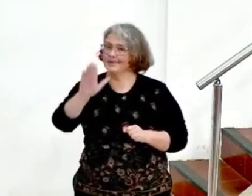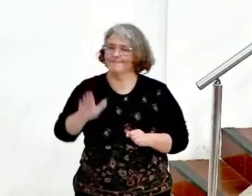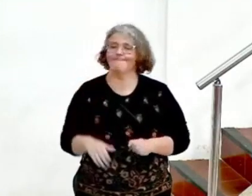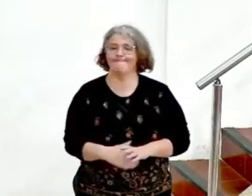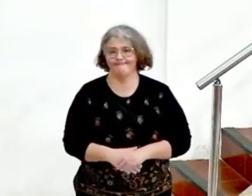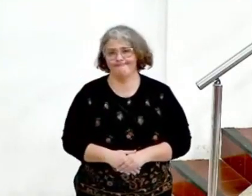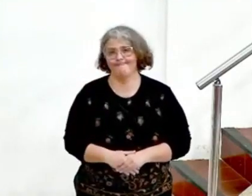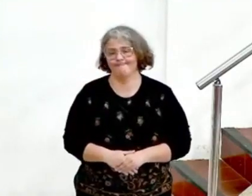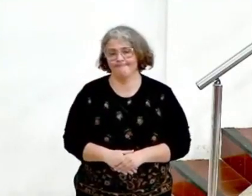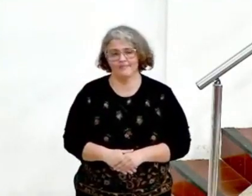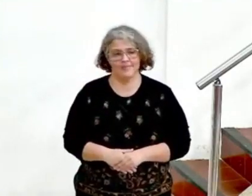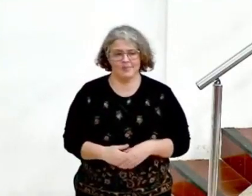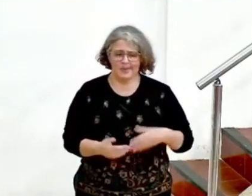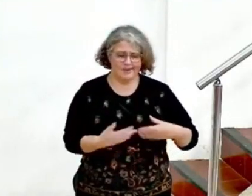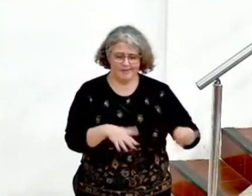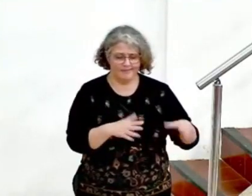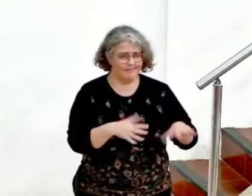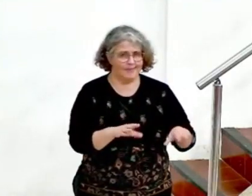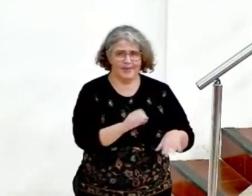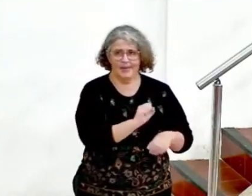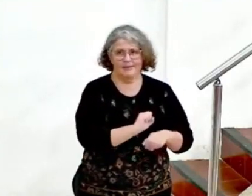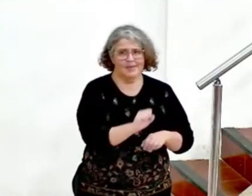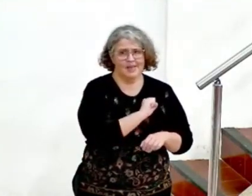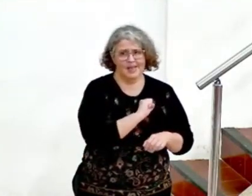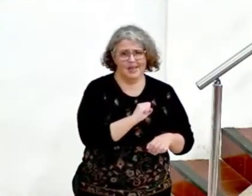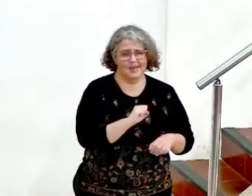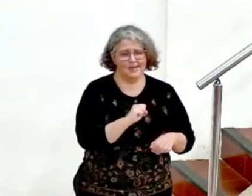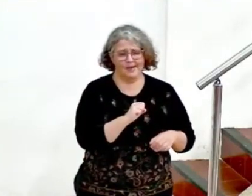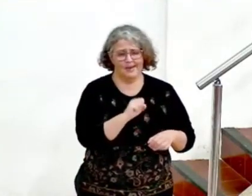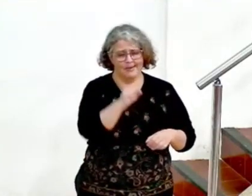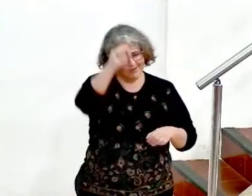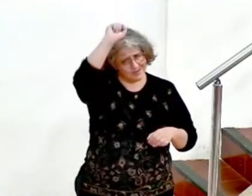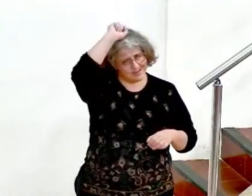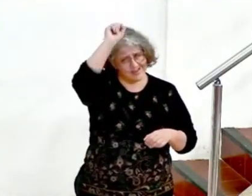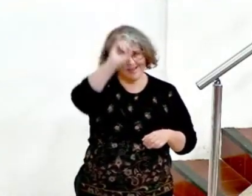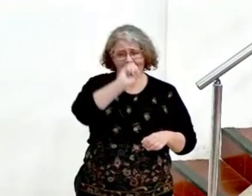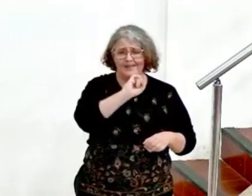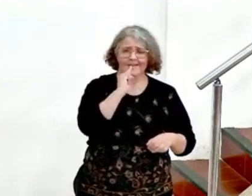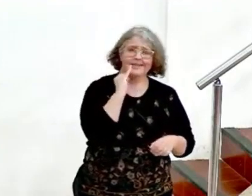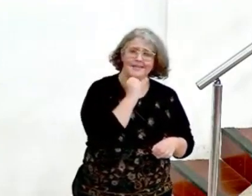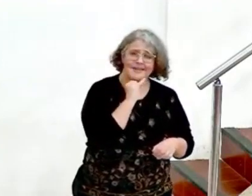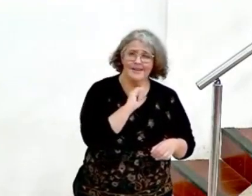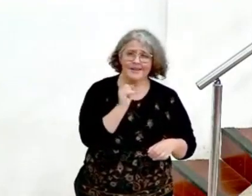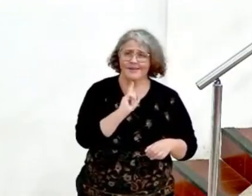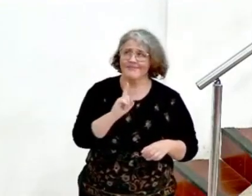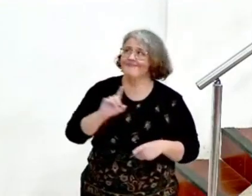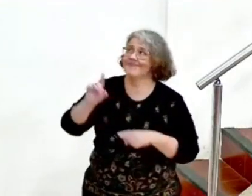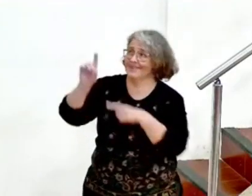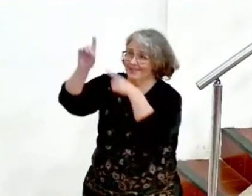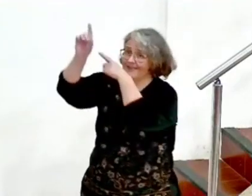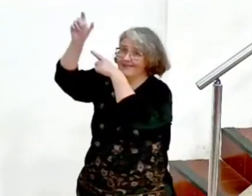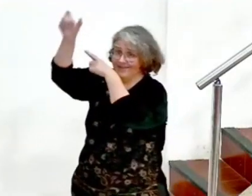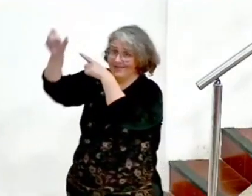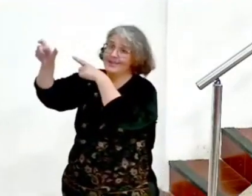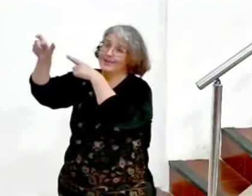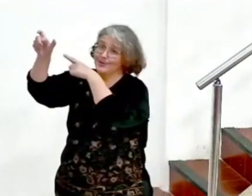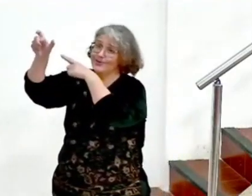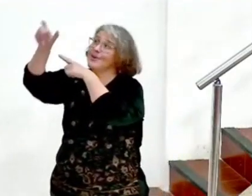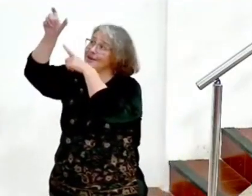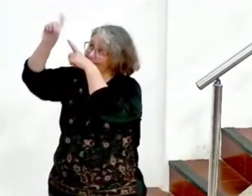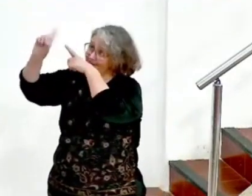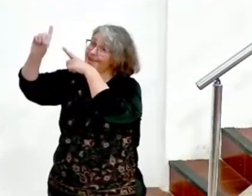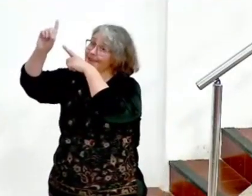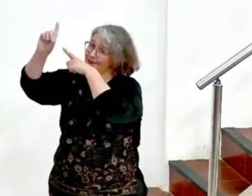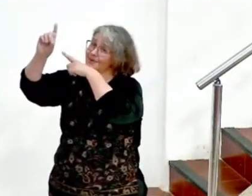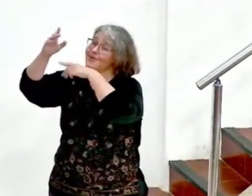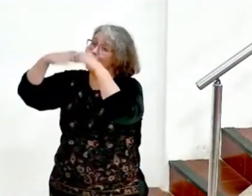ver com Abraão, não tem a ver com Sara, não tem a ver com Isaac. Isso tem a ver com Deus. Porque quem faz a promessa é Deus.